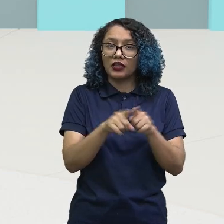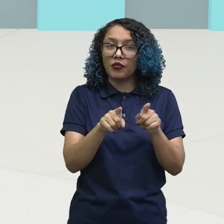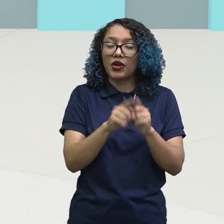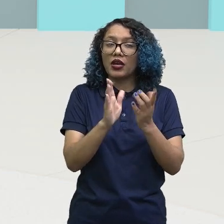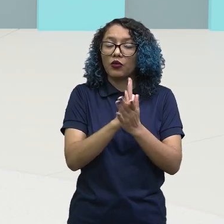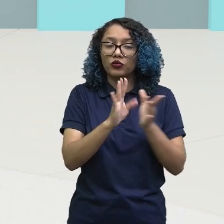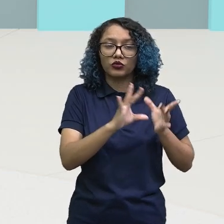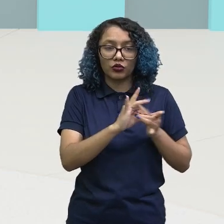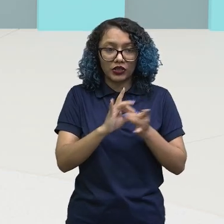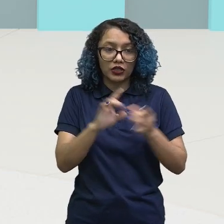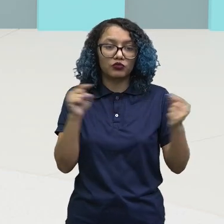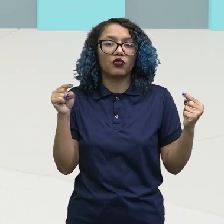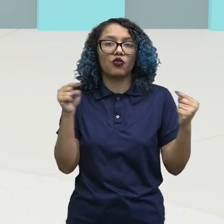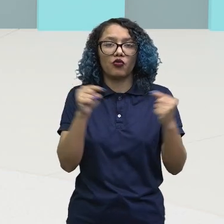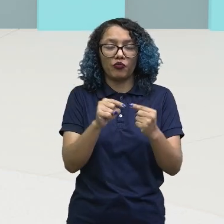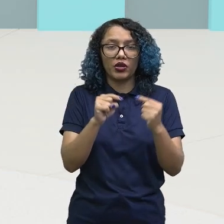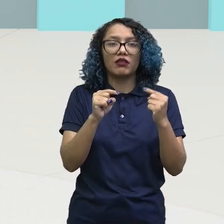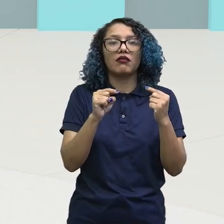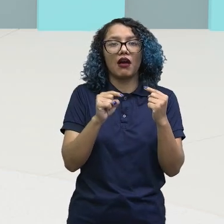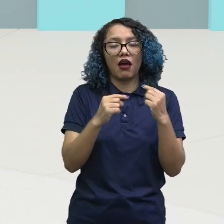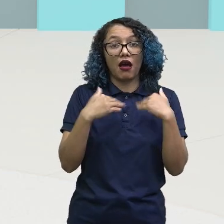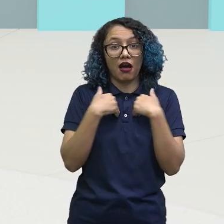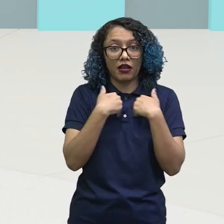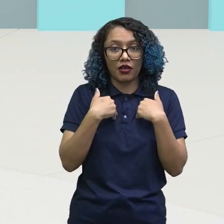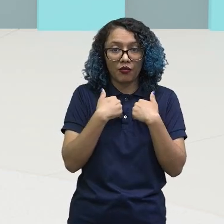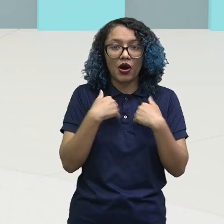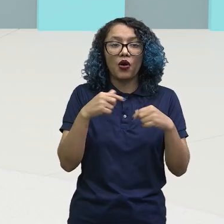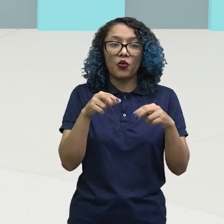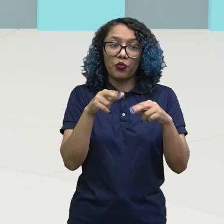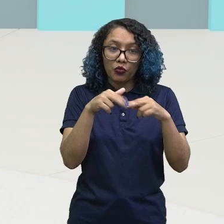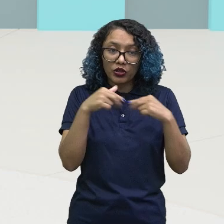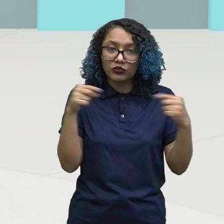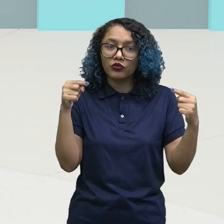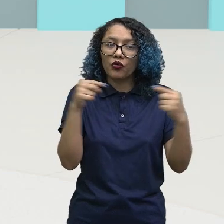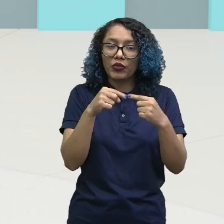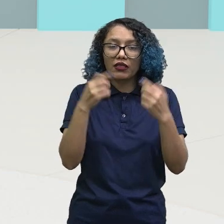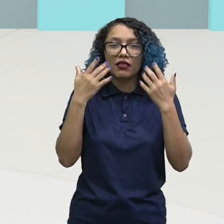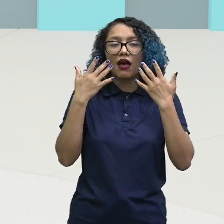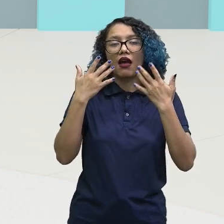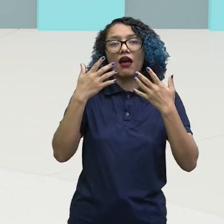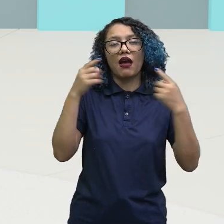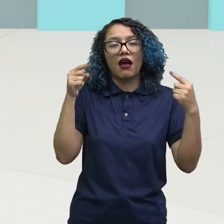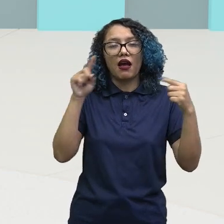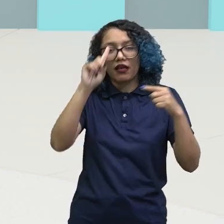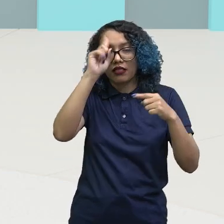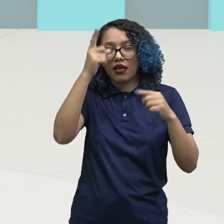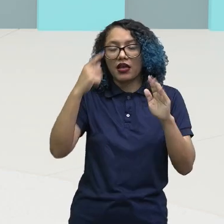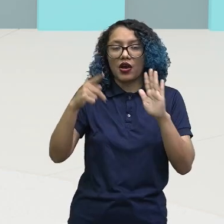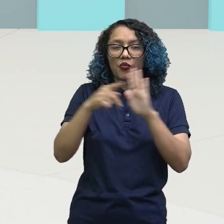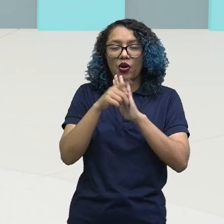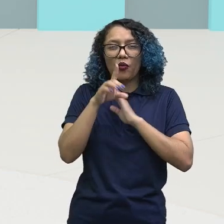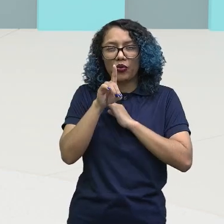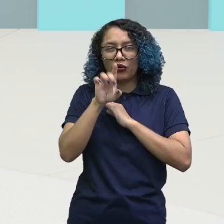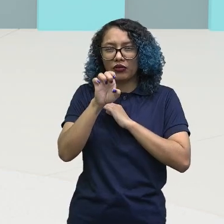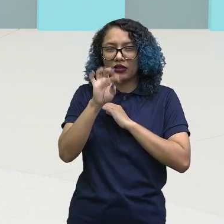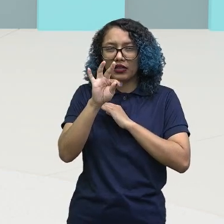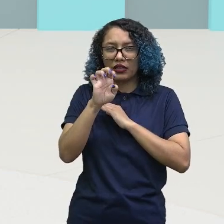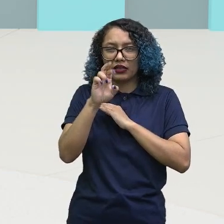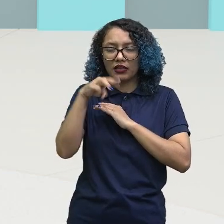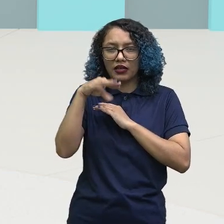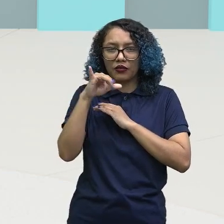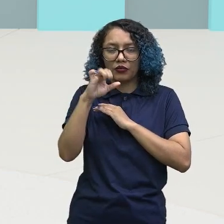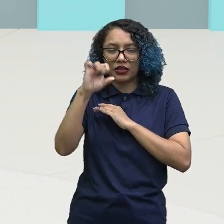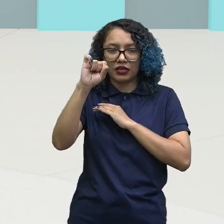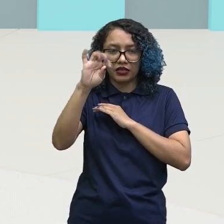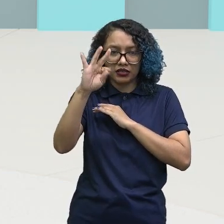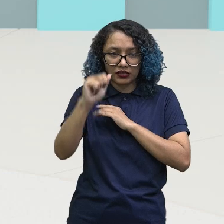a ideia aí do darwinismo ou determinista, ok? Nós vamos também ter despreocupação com a moral,